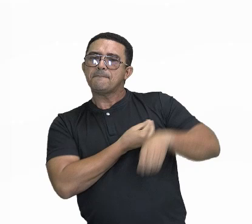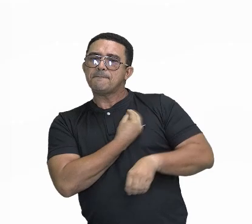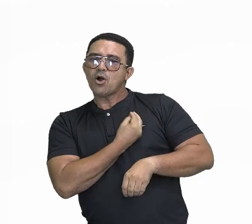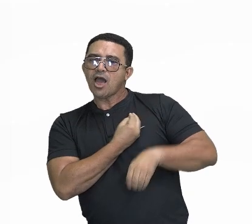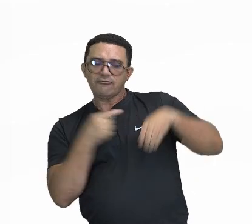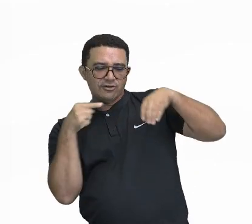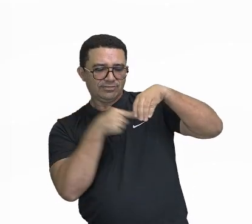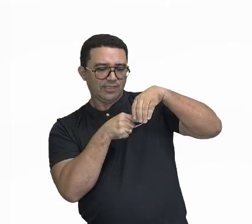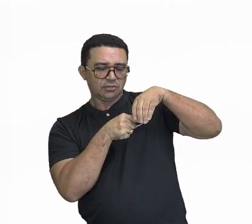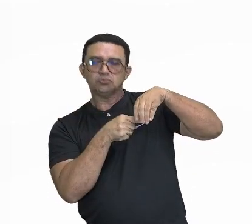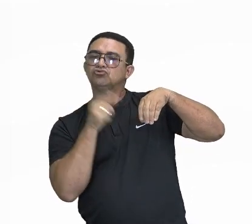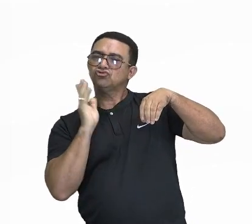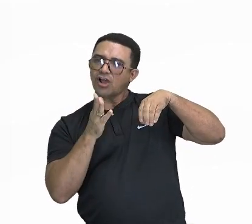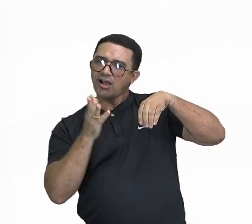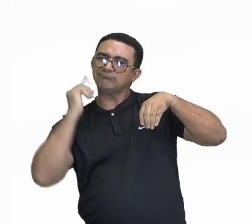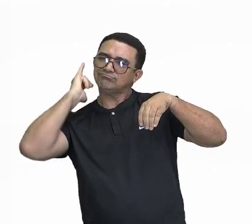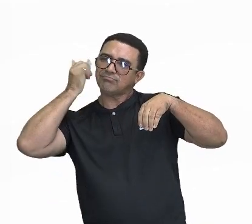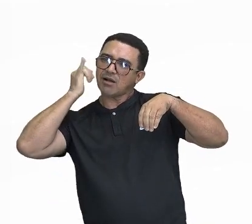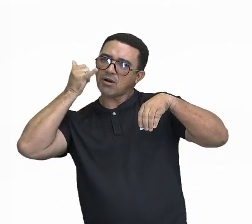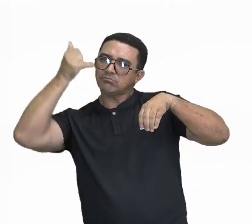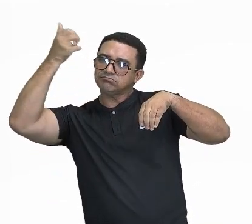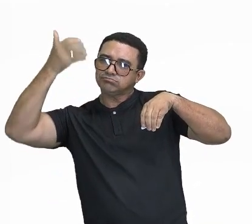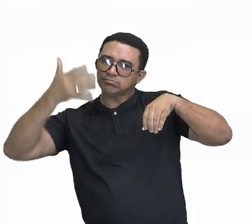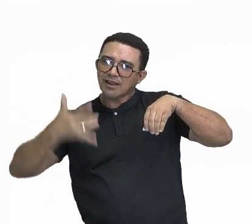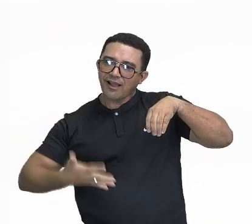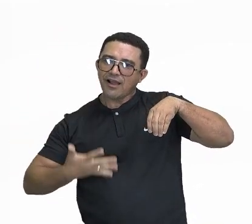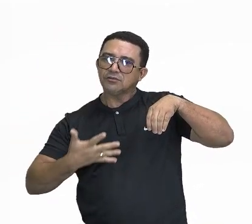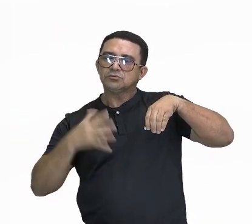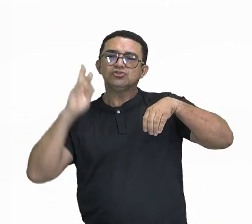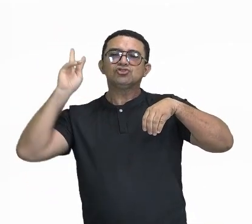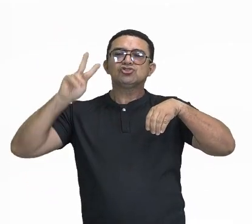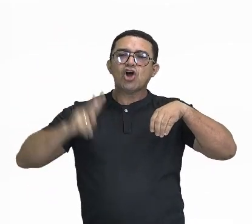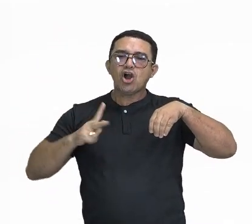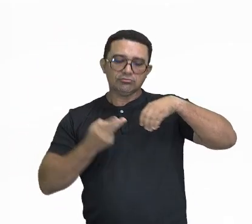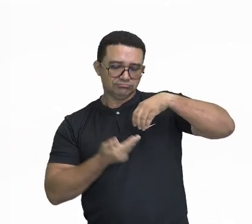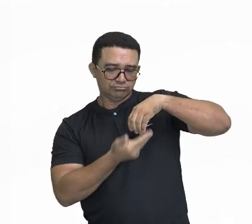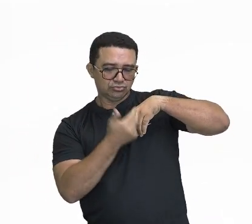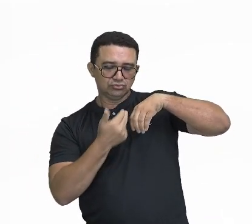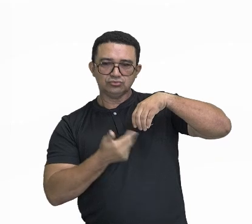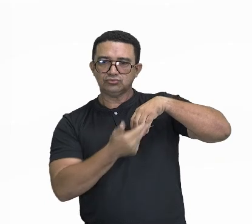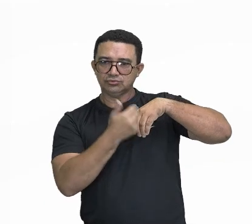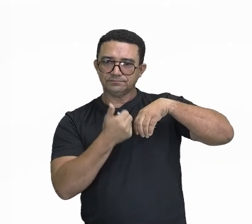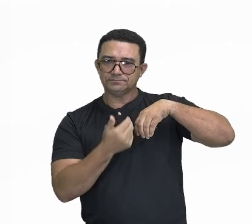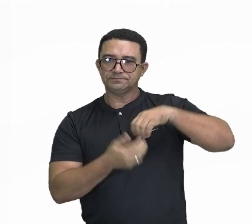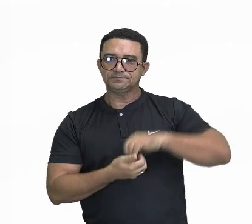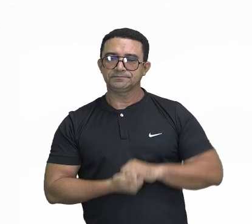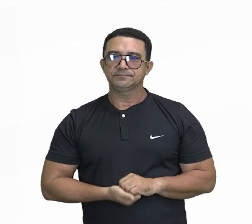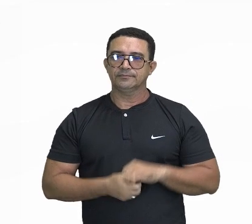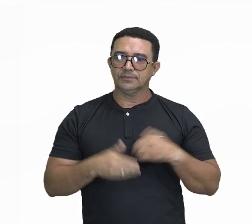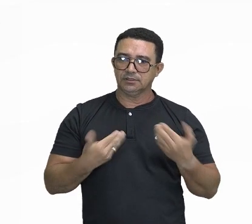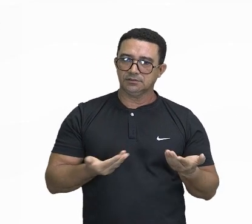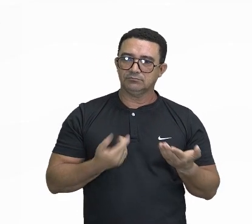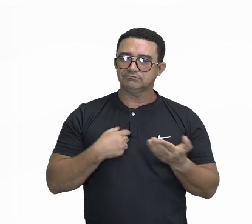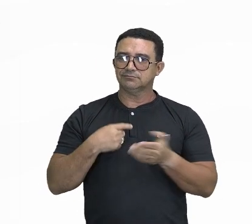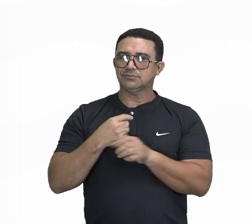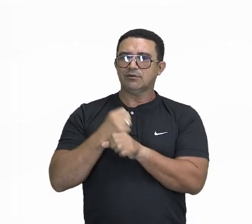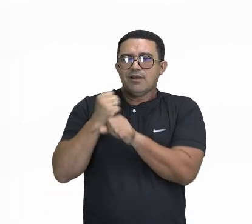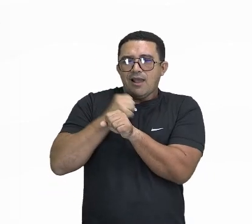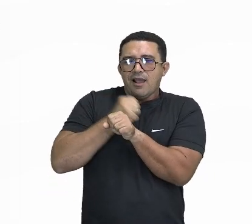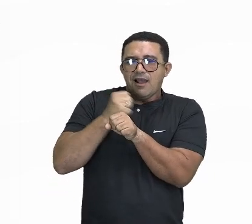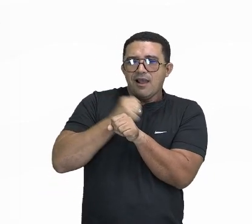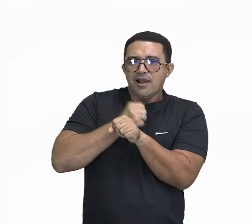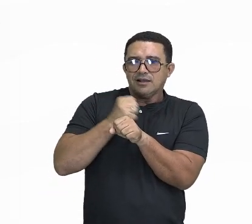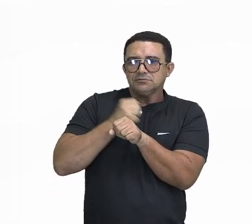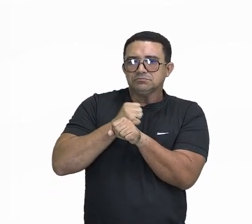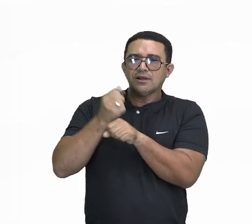os acontecimentos do seu cotidiano, como demonstra essa pintura rupestre. Ao longo do tempo, a arte de